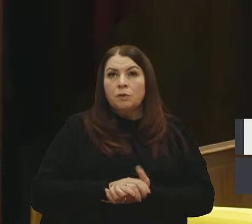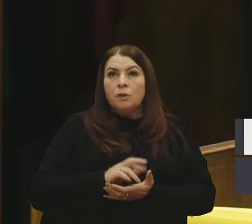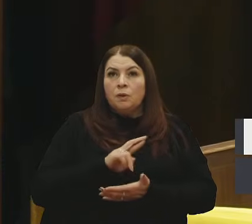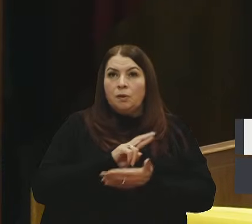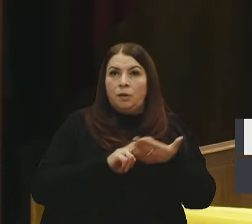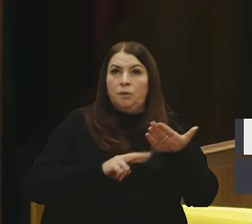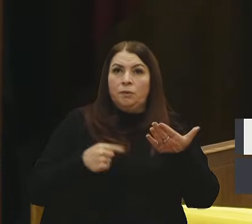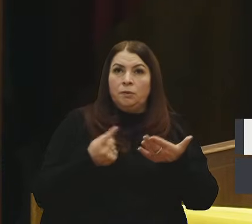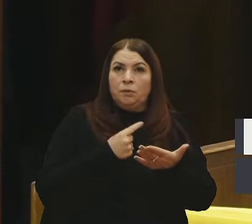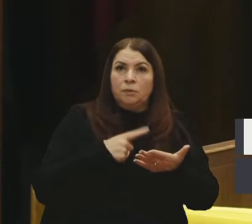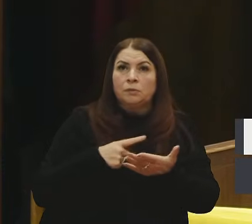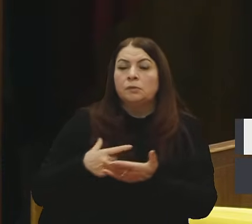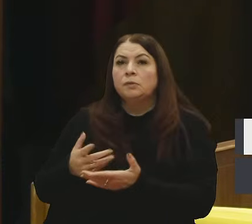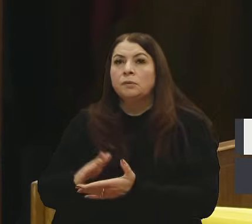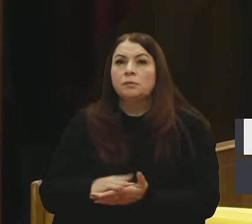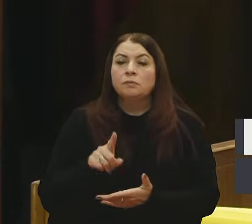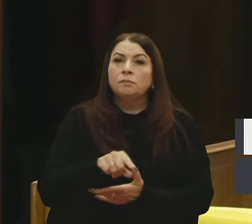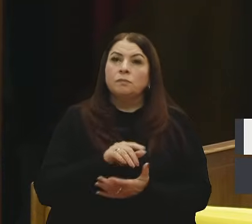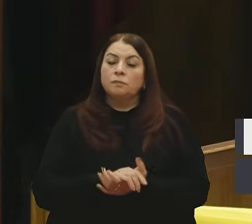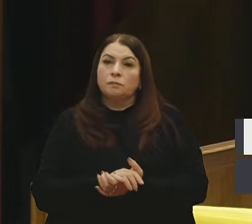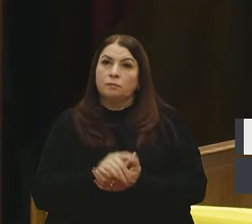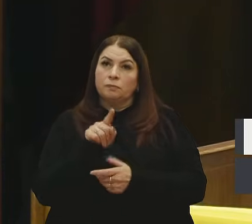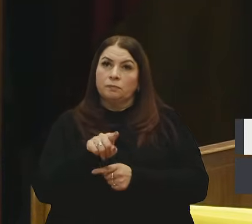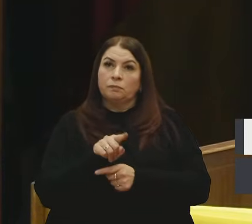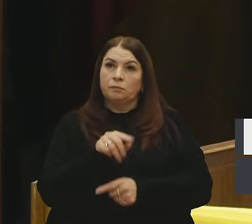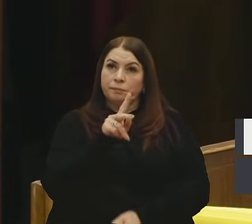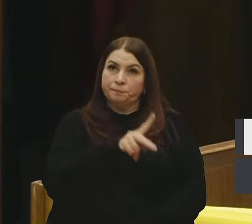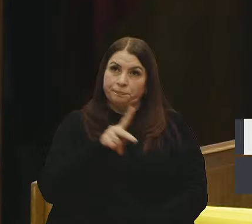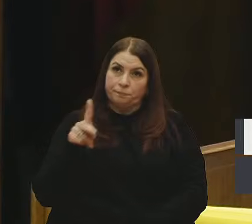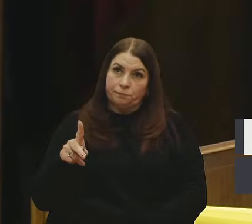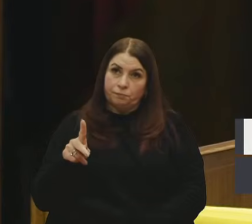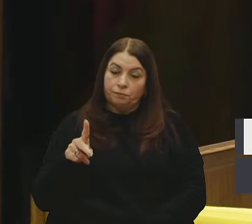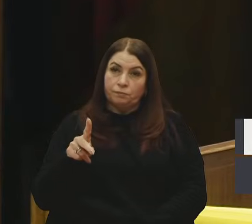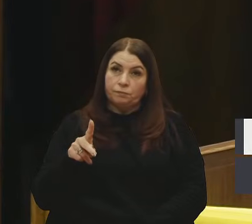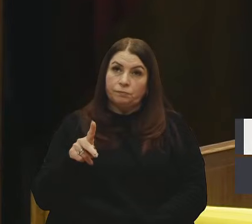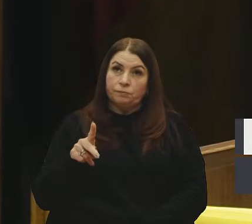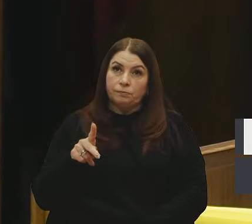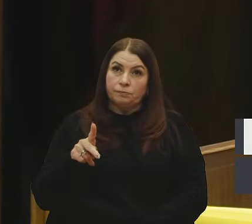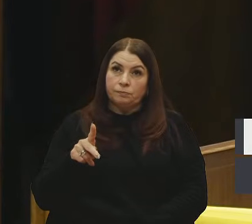relator do caso das PPPs, do processo